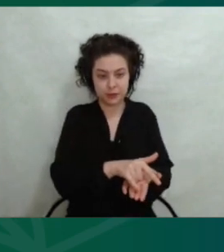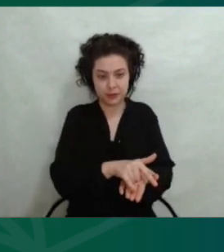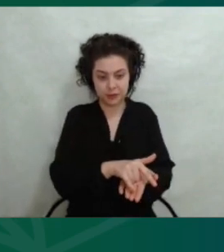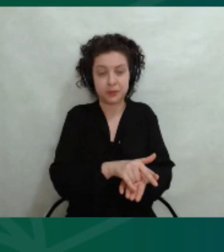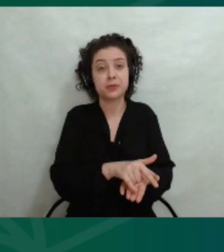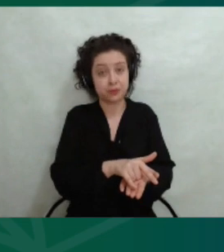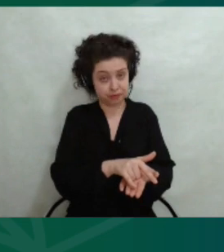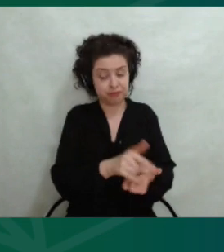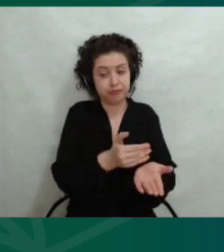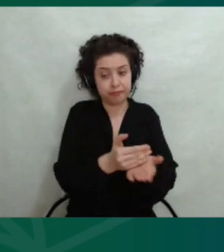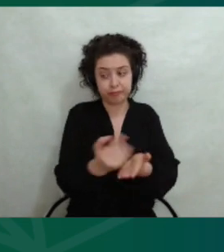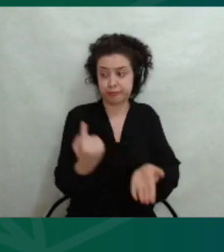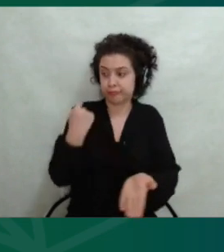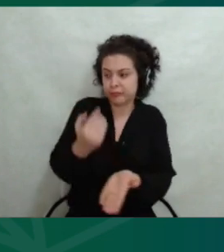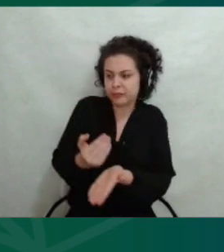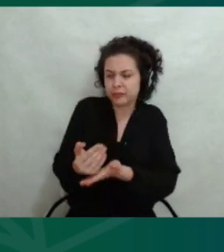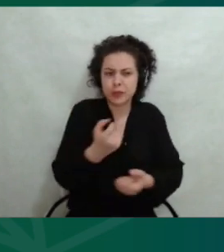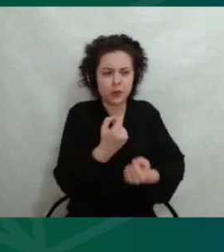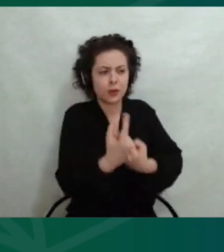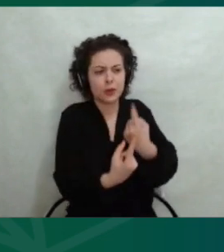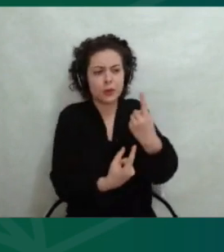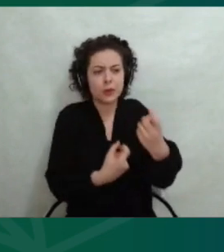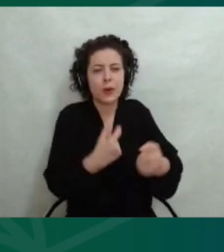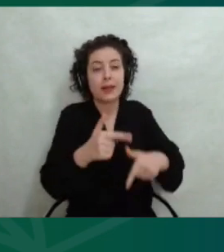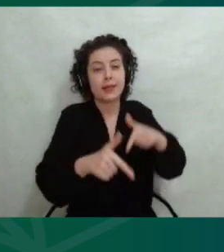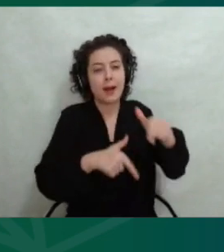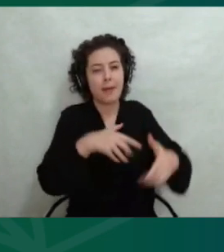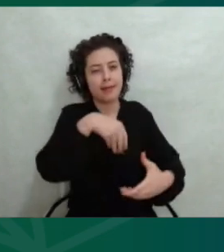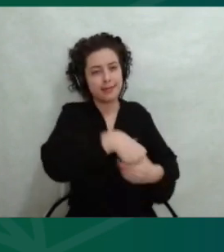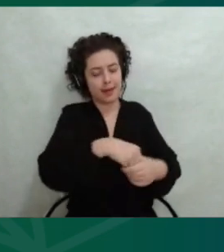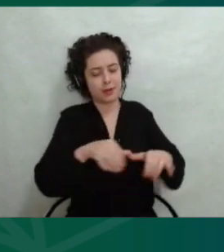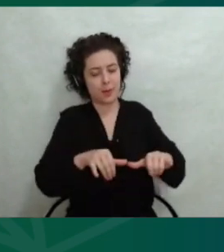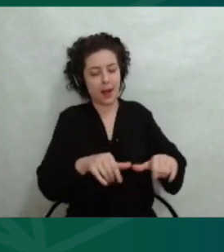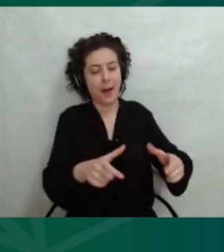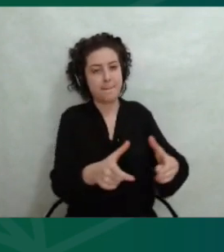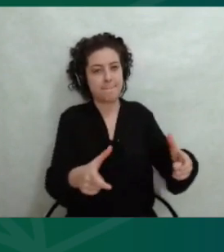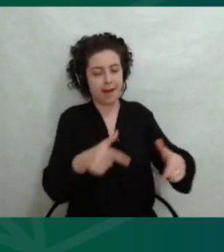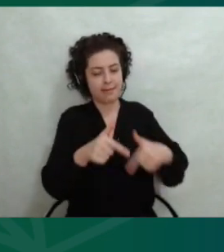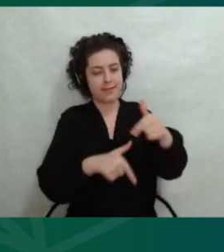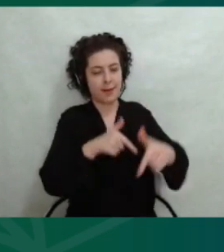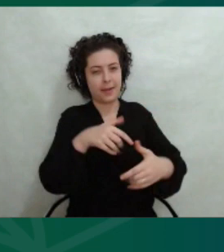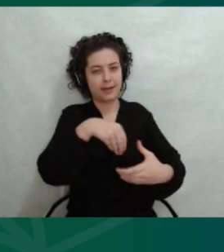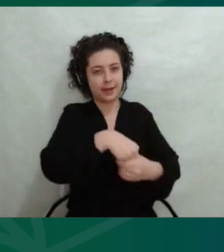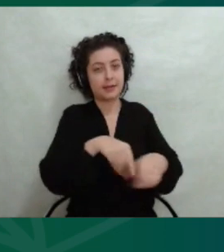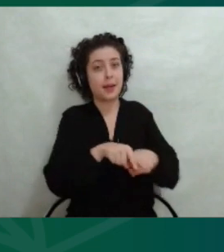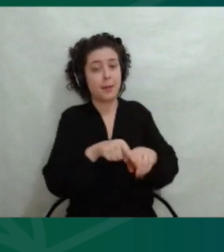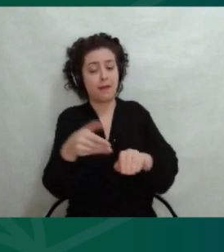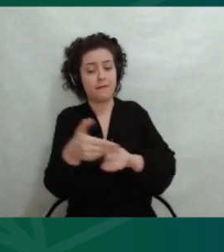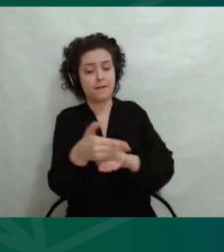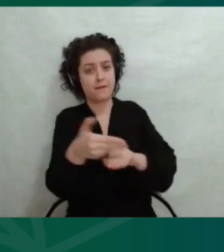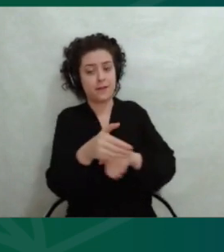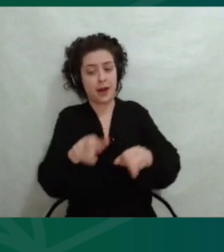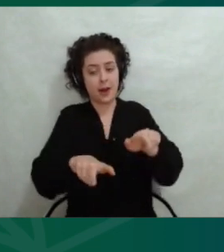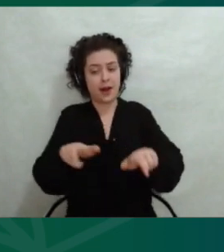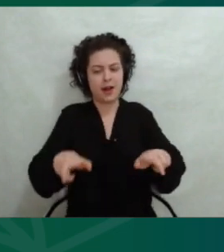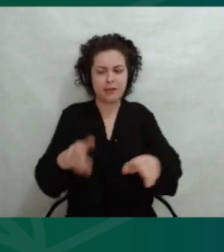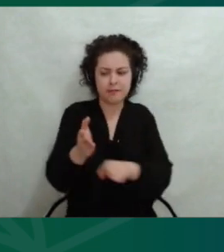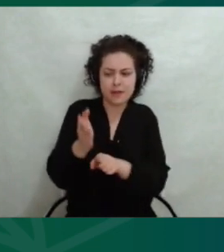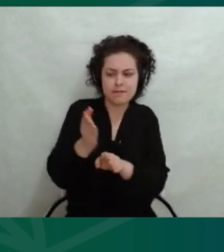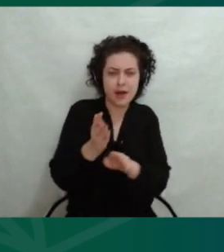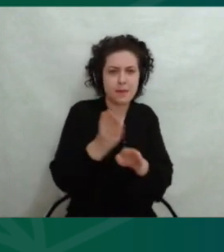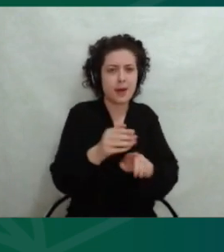iniciais eram trabalhadores desse mercado, né? A grande maioria eram trabalhadores e frequentadores desse mercado. Isso ocorreu em